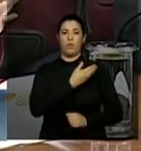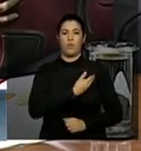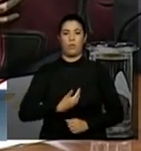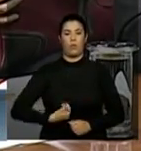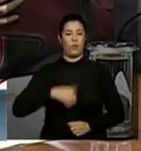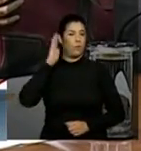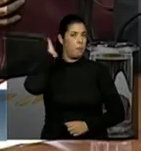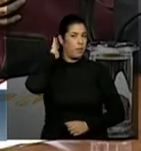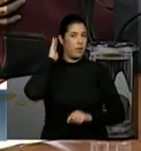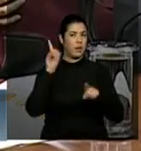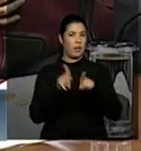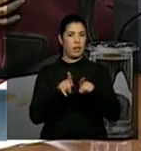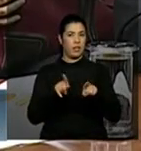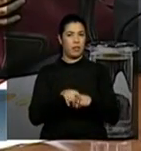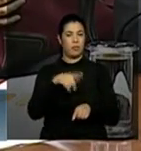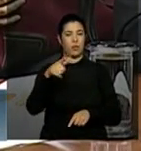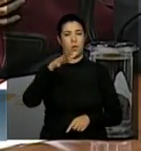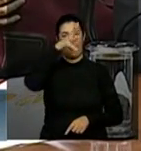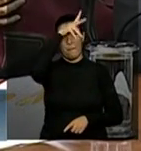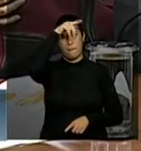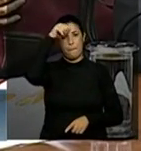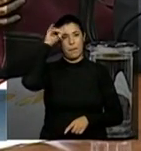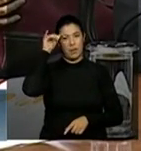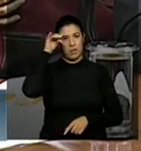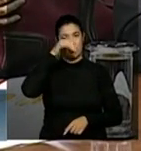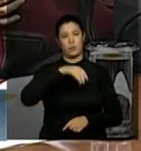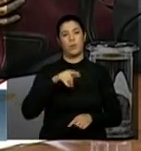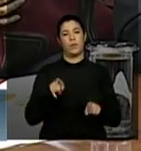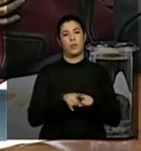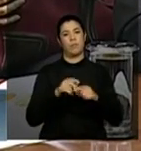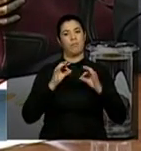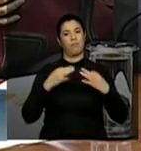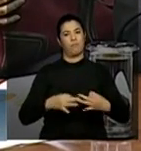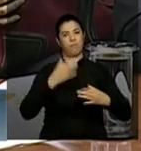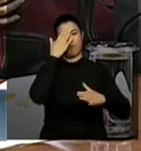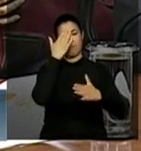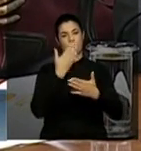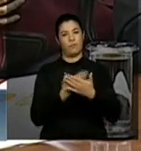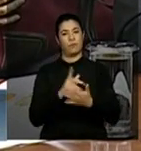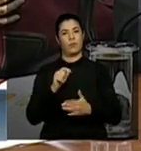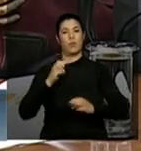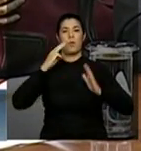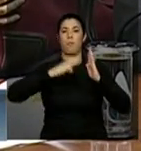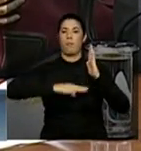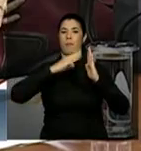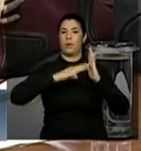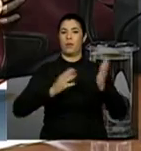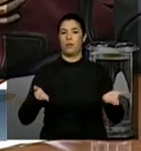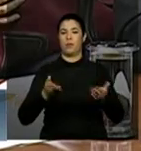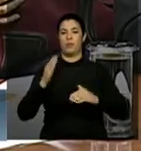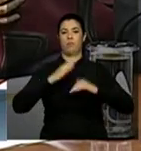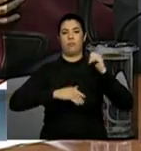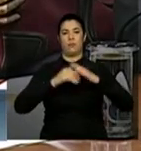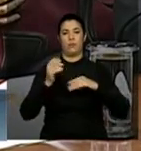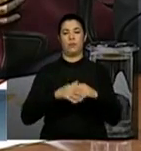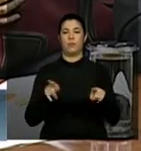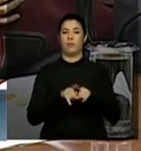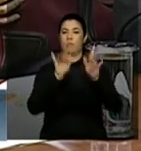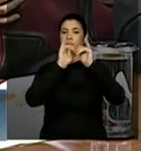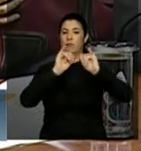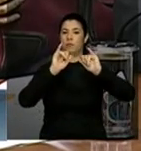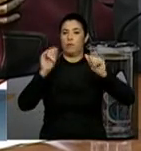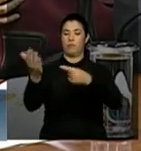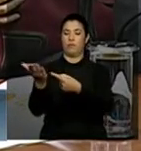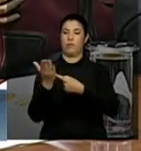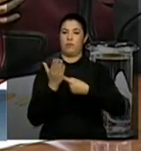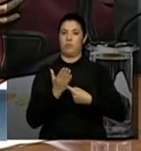junto com a Embrapa, com os companheiros, e temos certeza de que essa metodologia e essa informação que nos